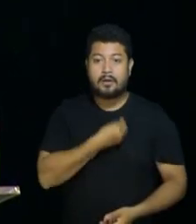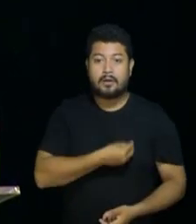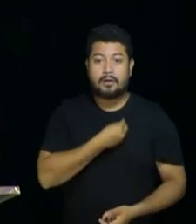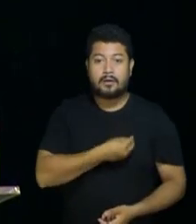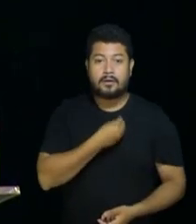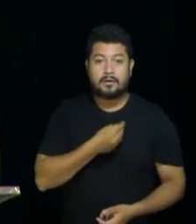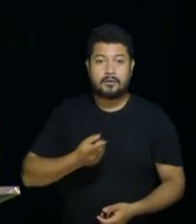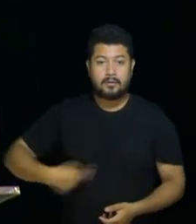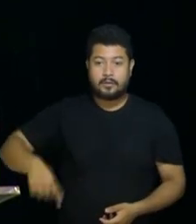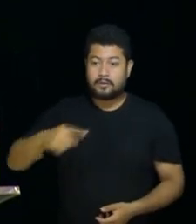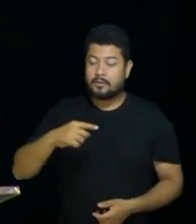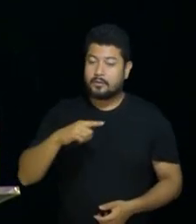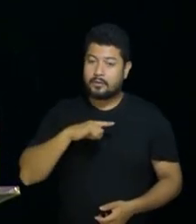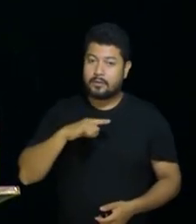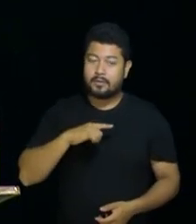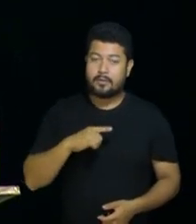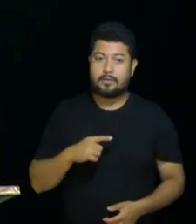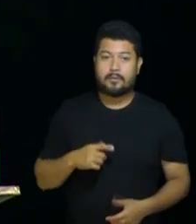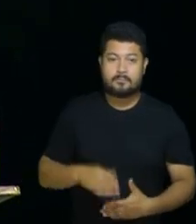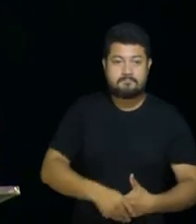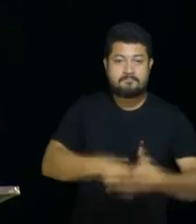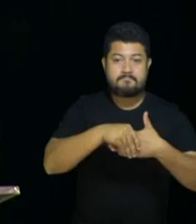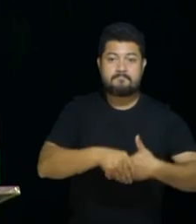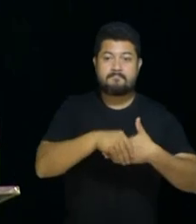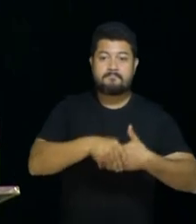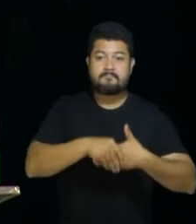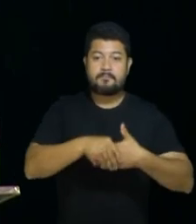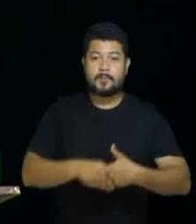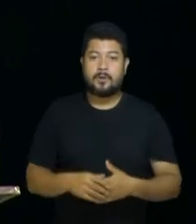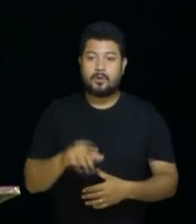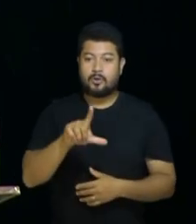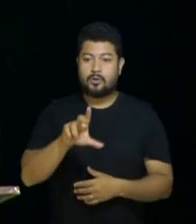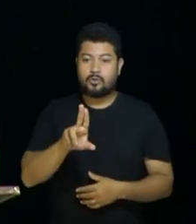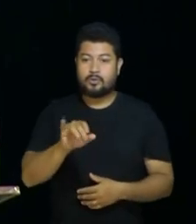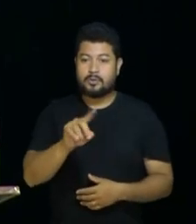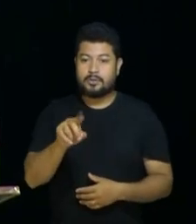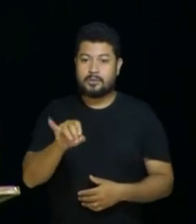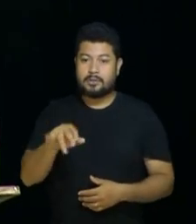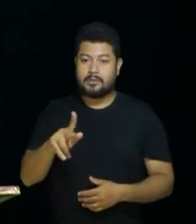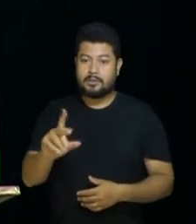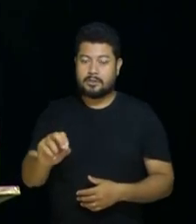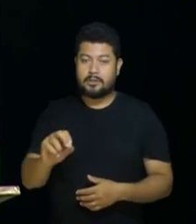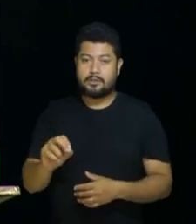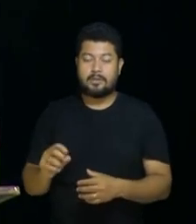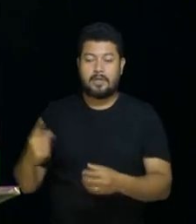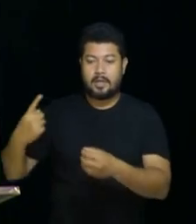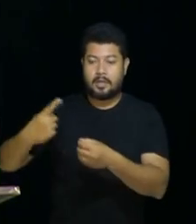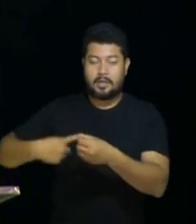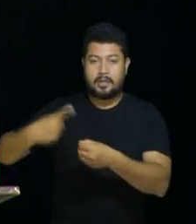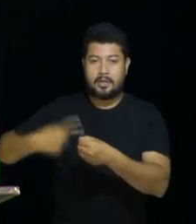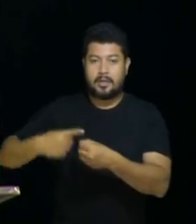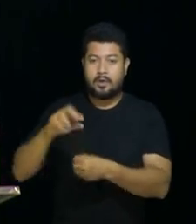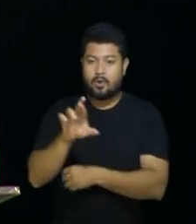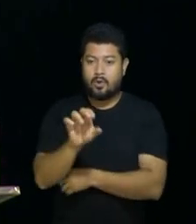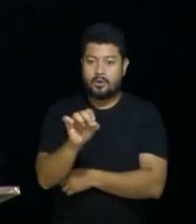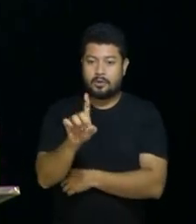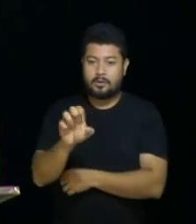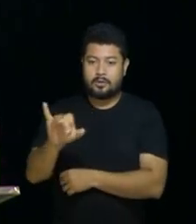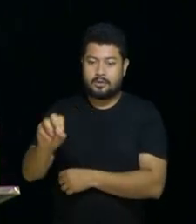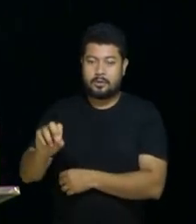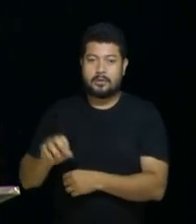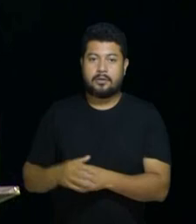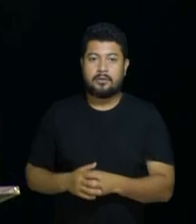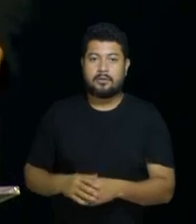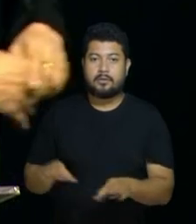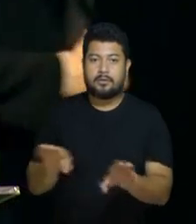aqui. Saudar meus amigos Luizinho, lá de Rodeio, vereador, presidente da Câmara, a nossa querida Damares, comanda